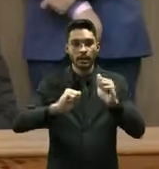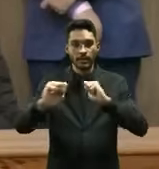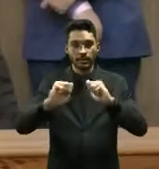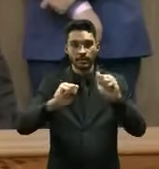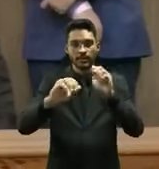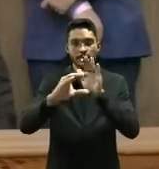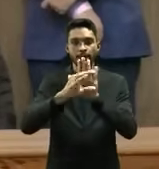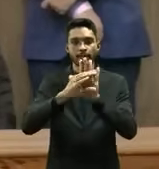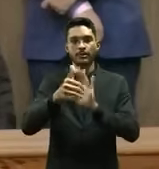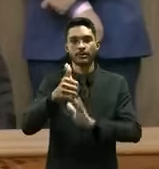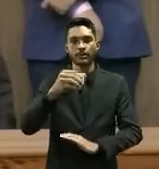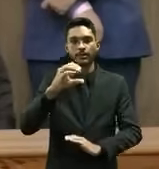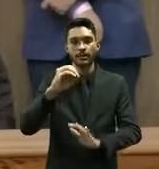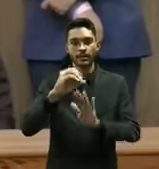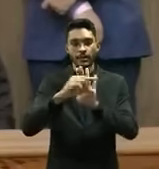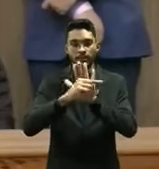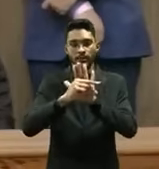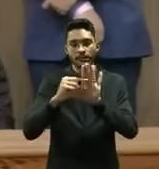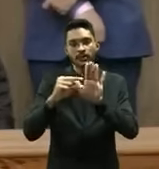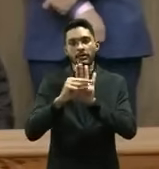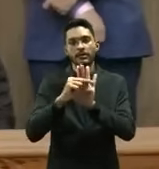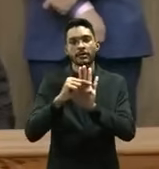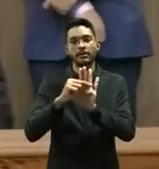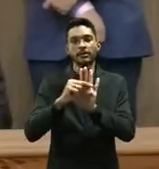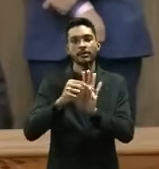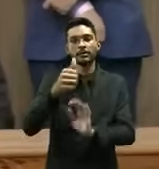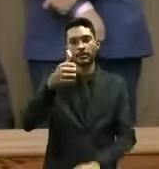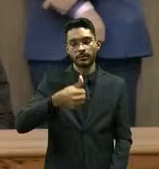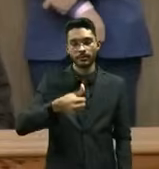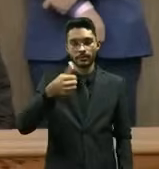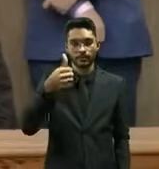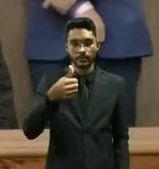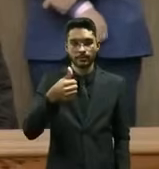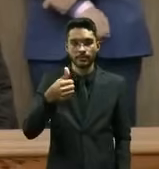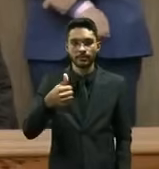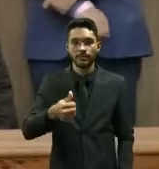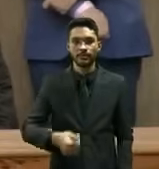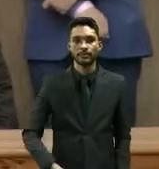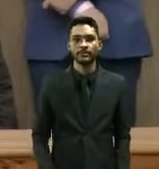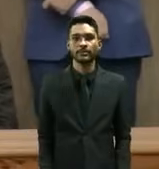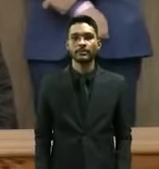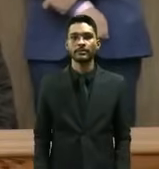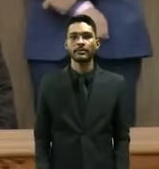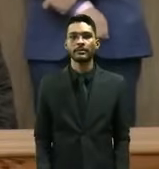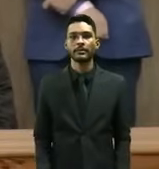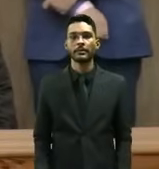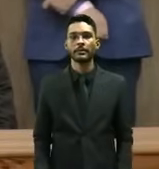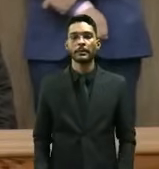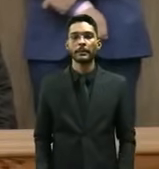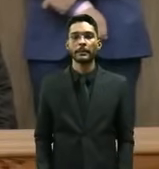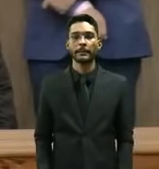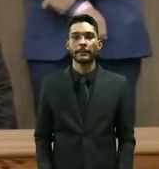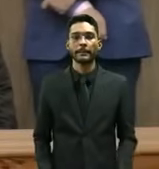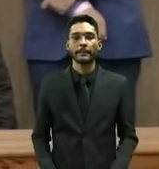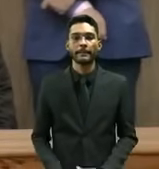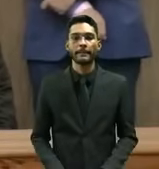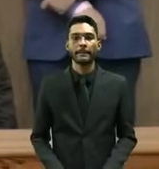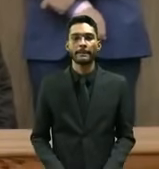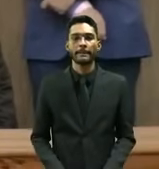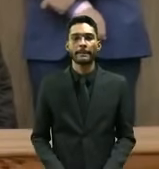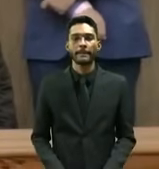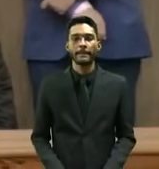irmãos que trouxeram as bíblias Vamos só deixar essa palavra do verso